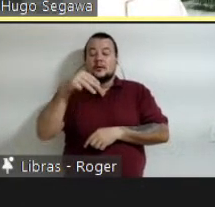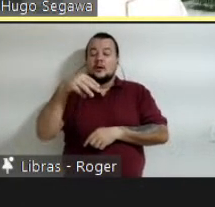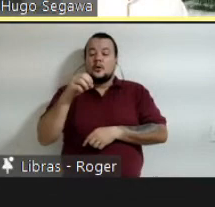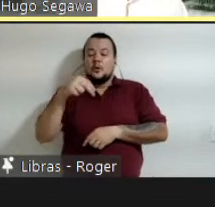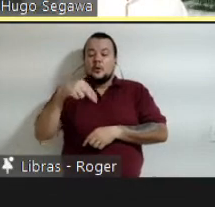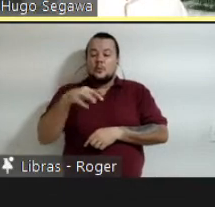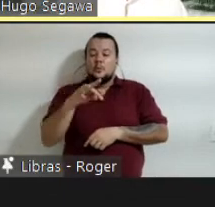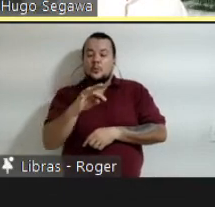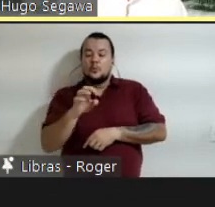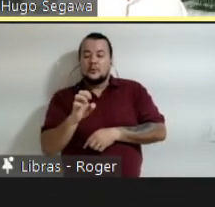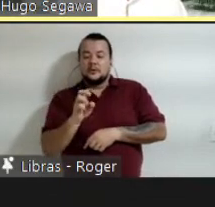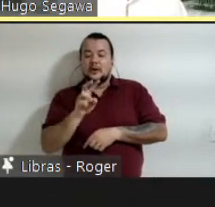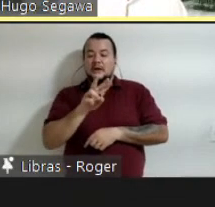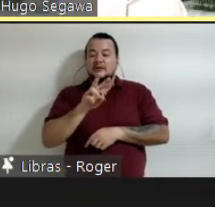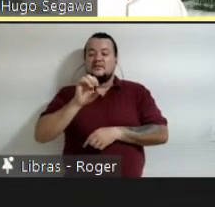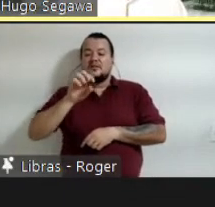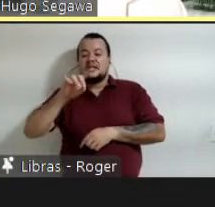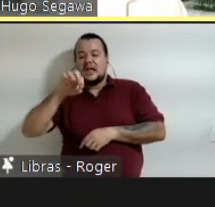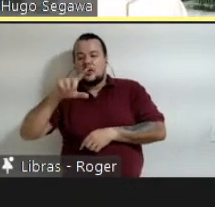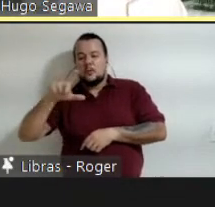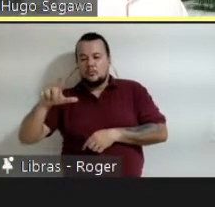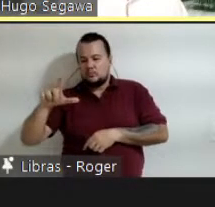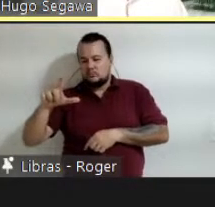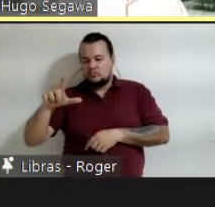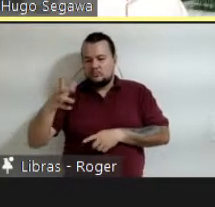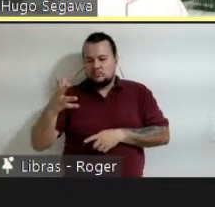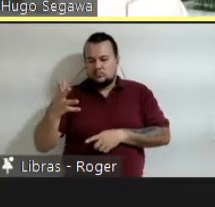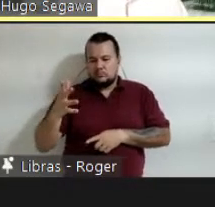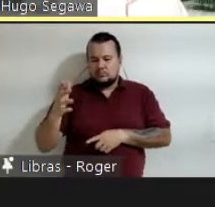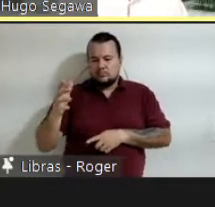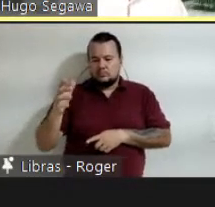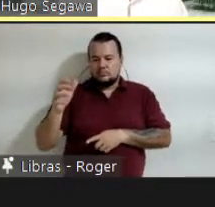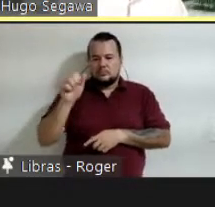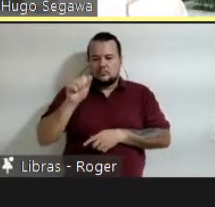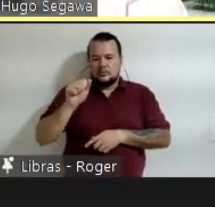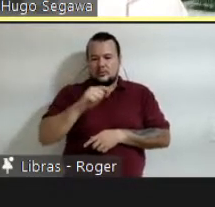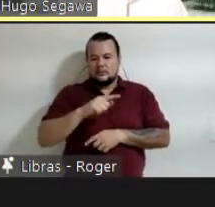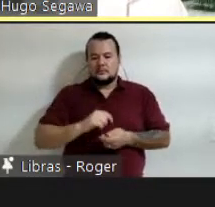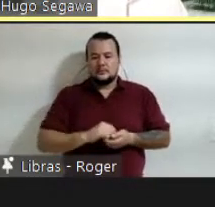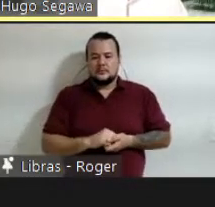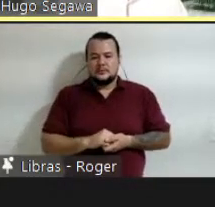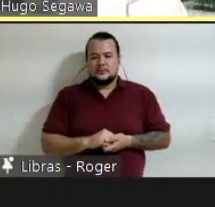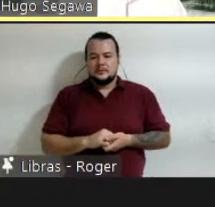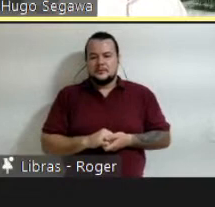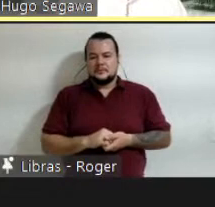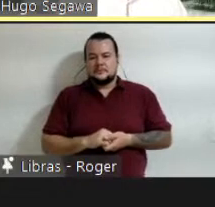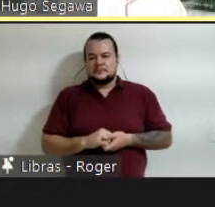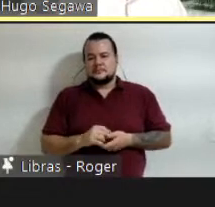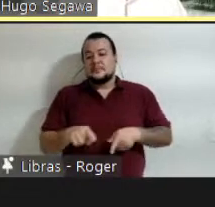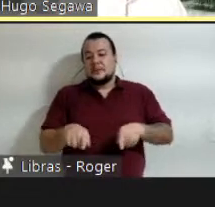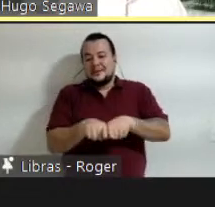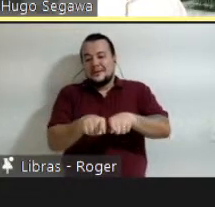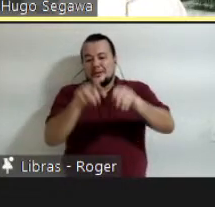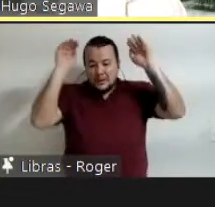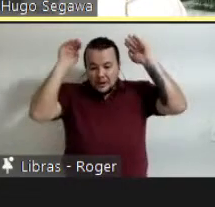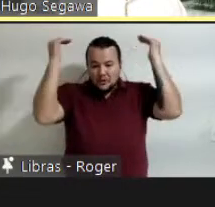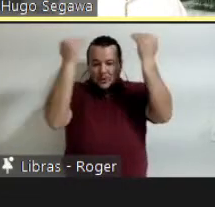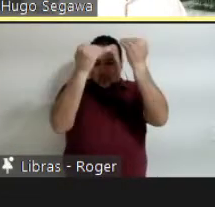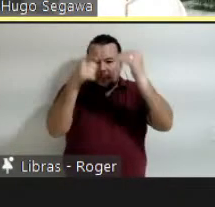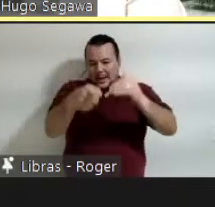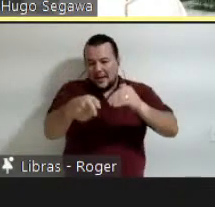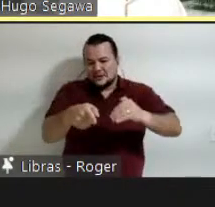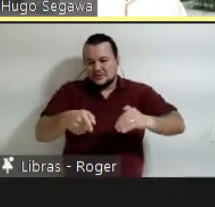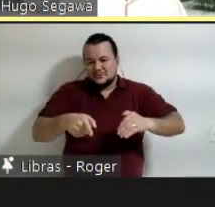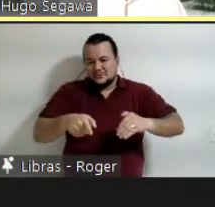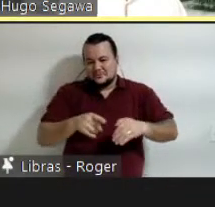Ou este edifício no México, naquele belíssimo conjunto da UNAM,